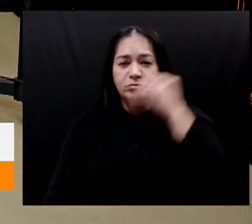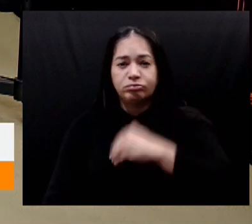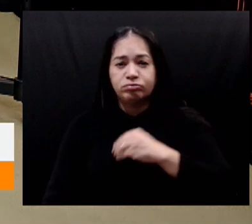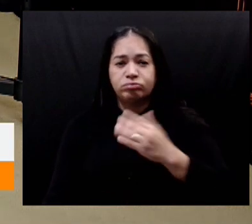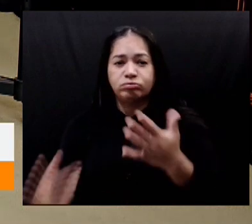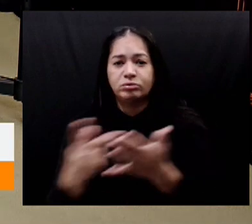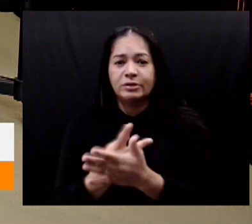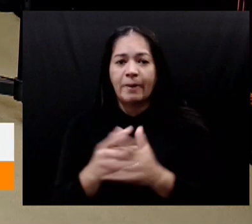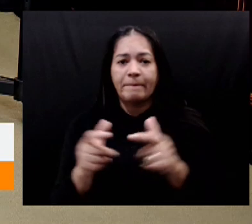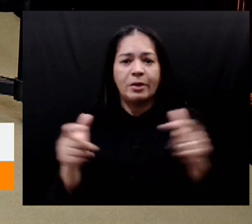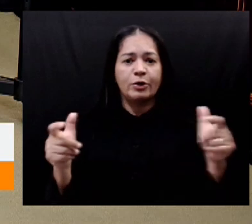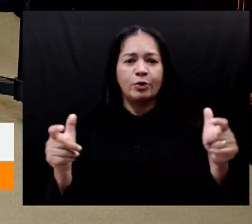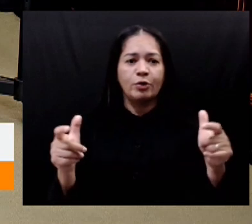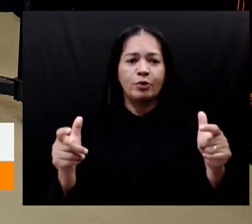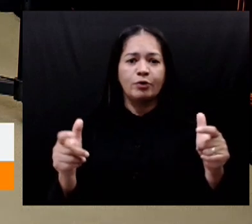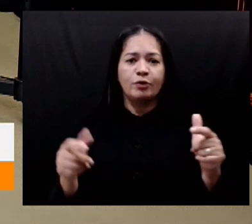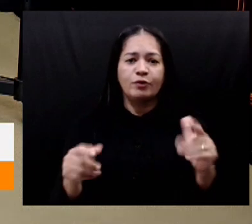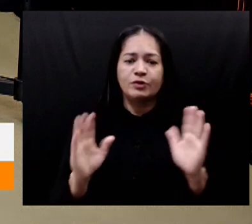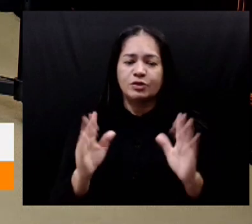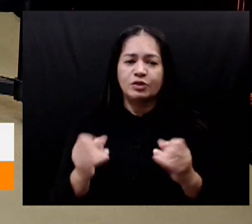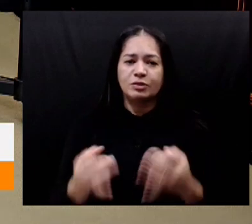vezes, como vocês pontuaram pra gente,